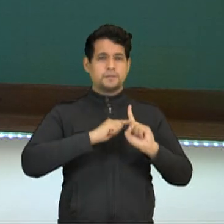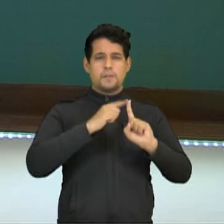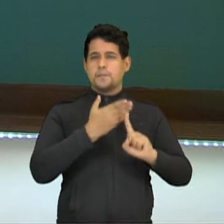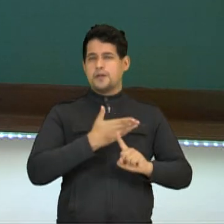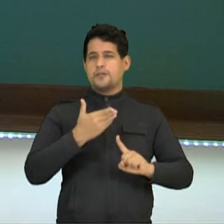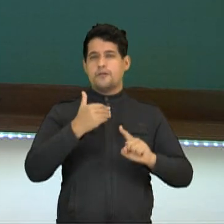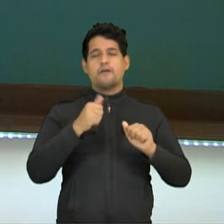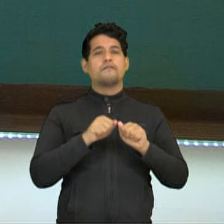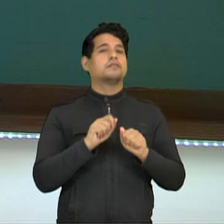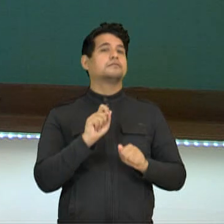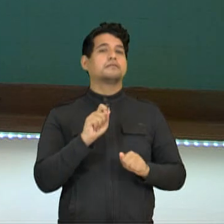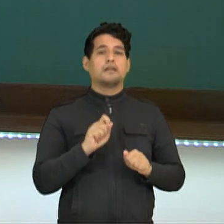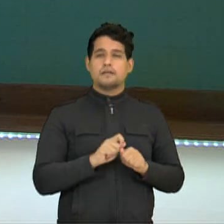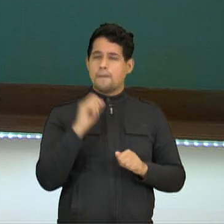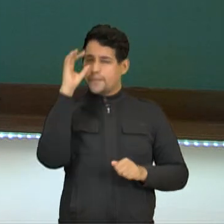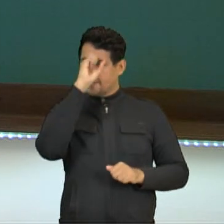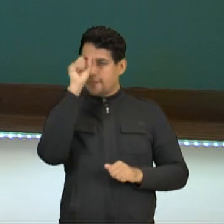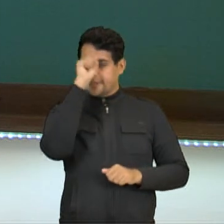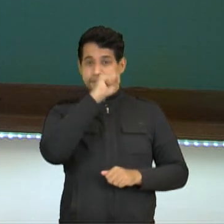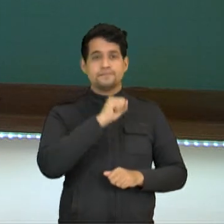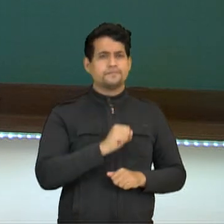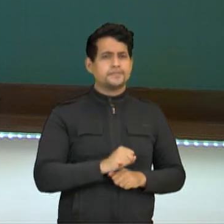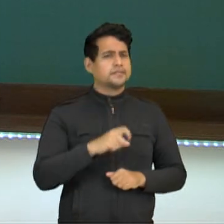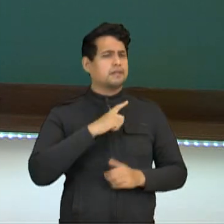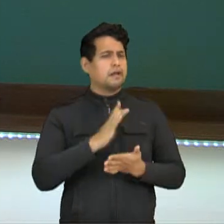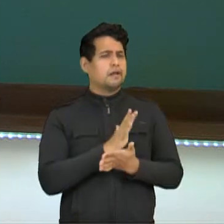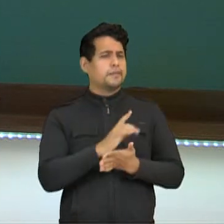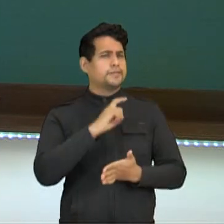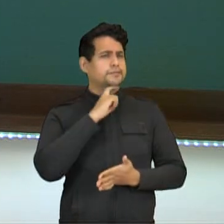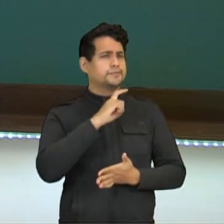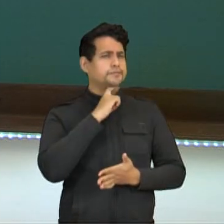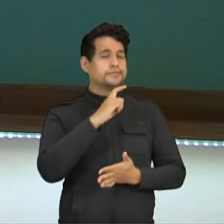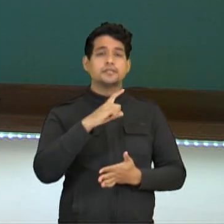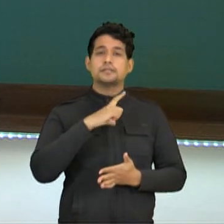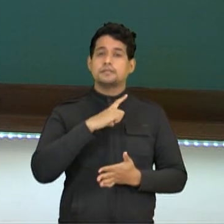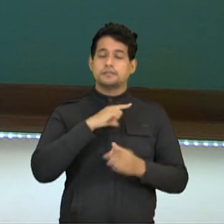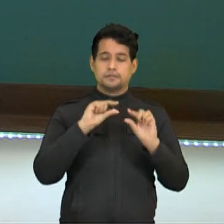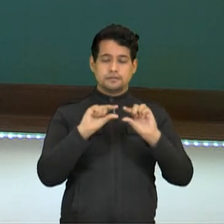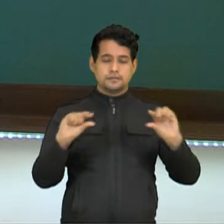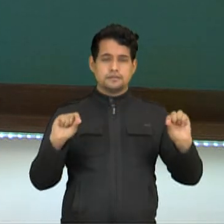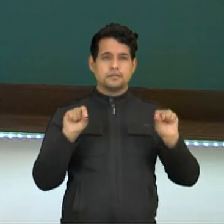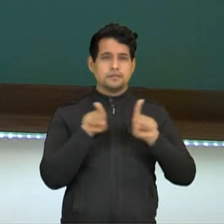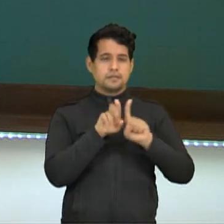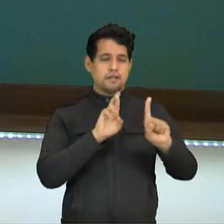melhor vai ficar o seu aprendizado. Se tiver algumas dúvidas, temos os links e as